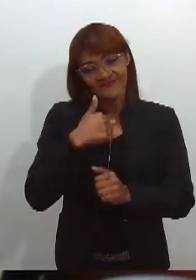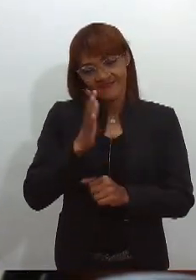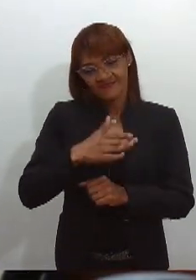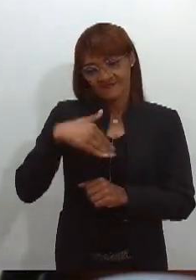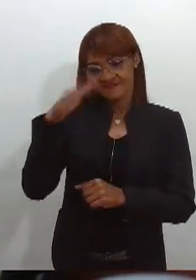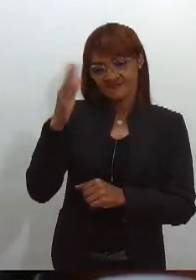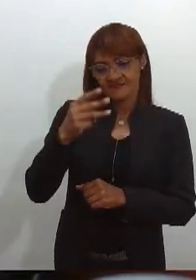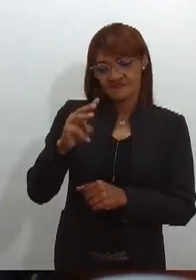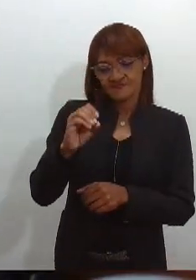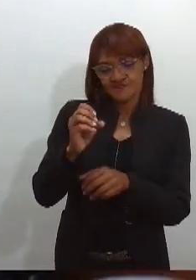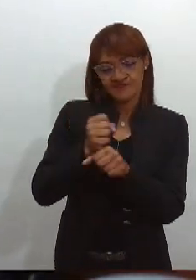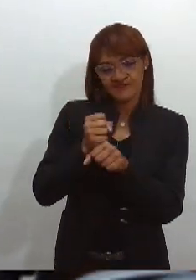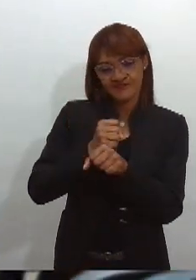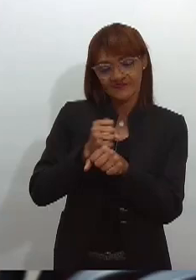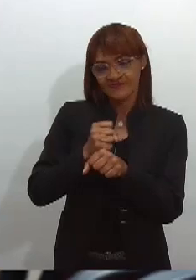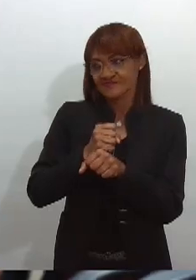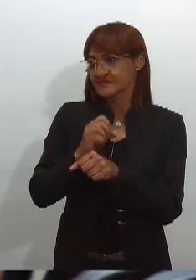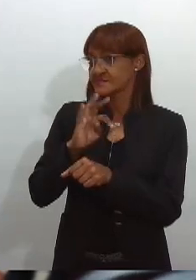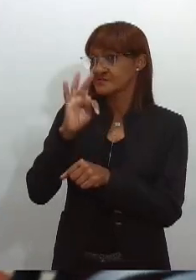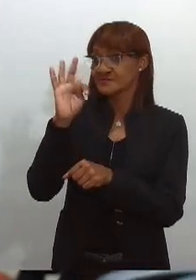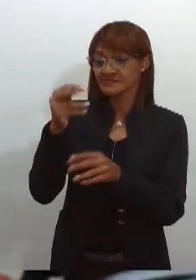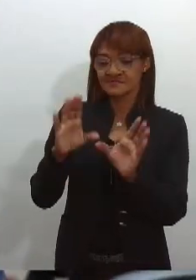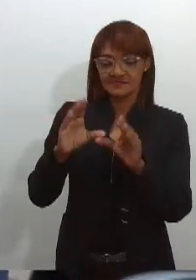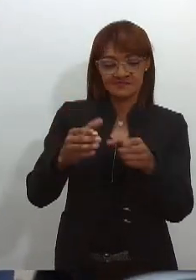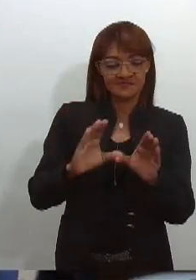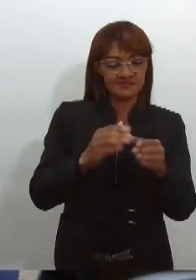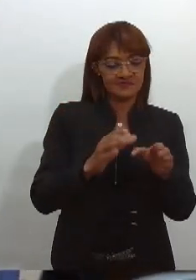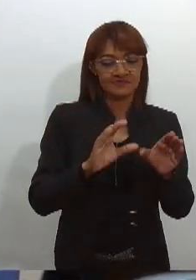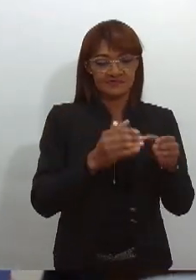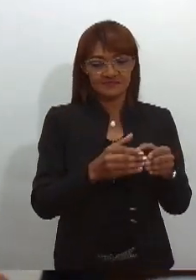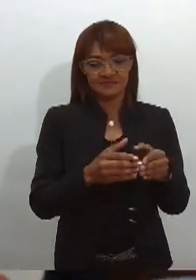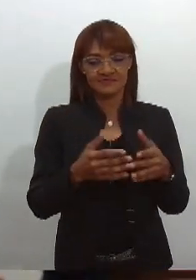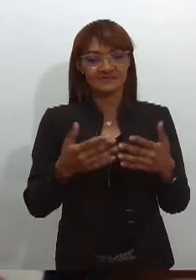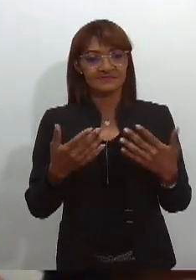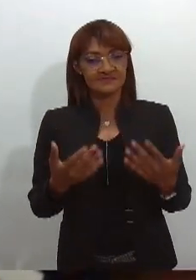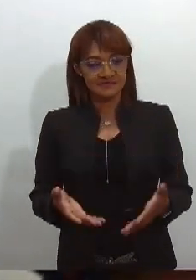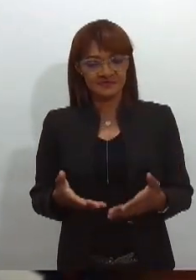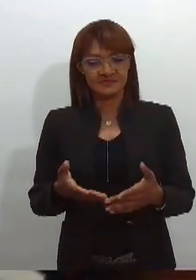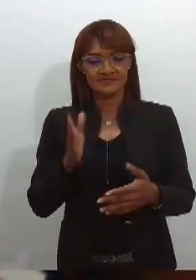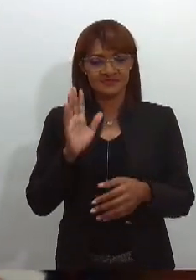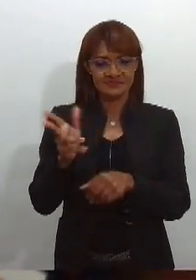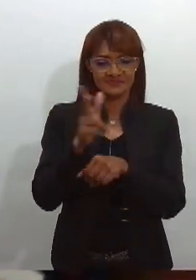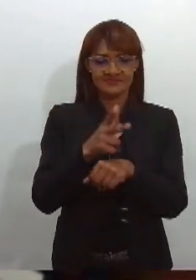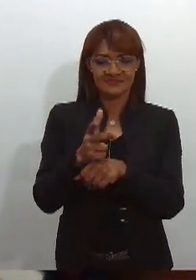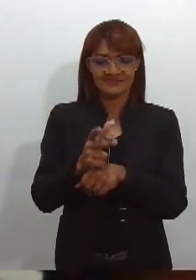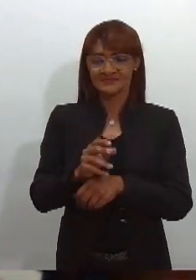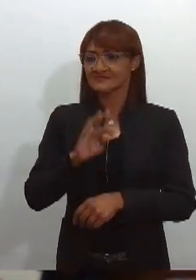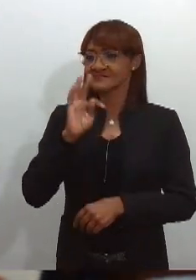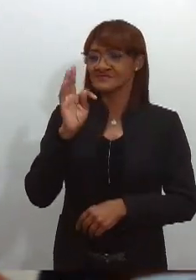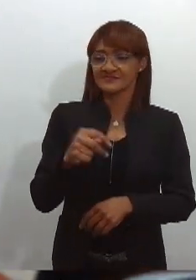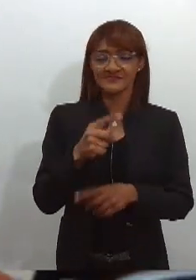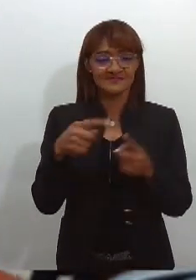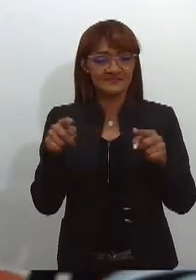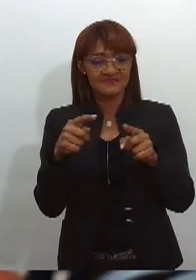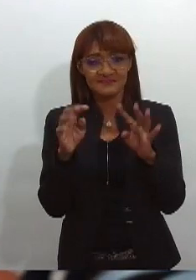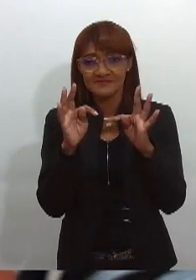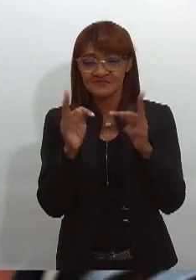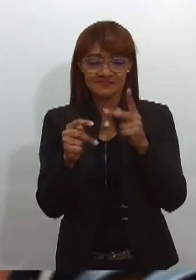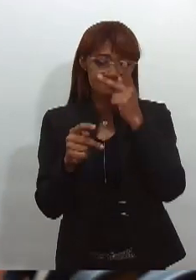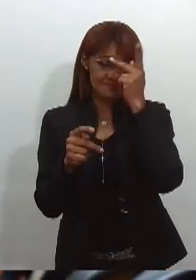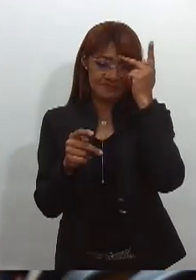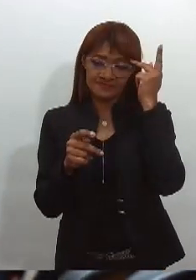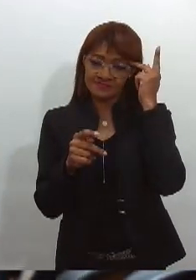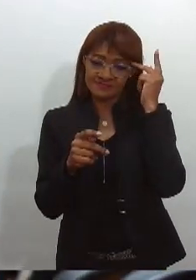em todas as bandas, em todos os estúdios, gravou jingle para todo mundo e começou comigo, minha